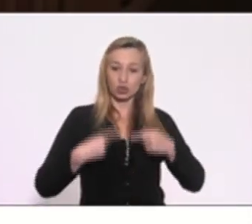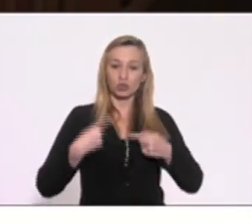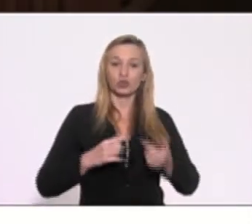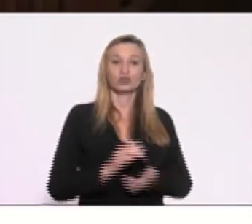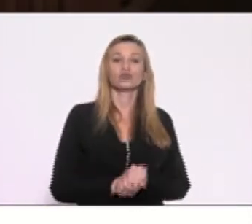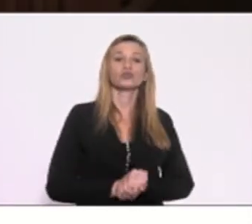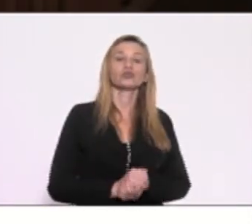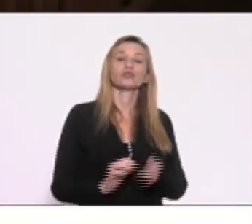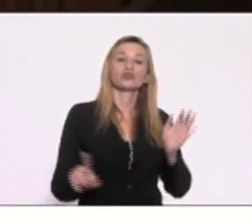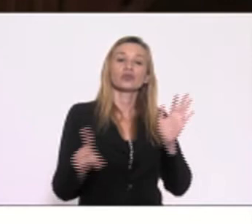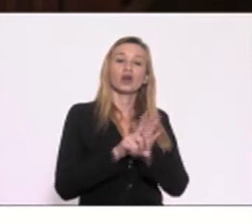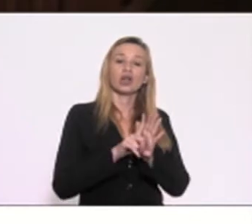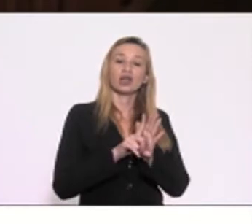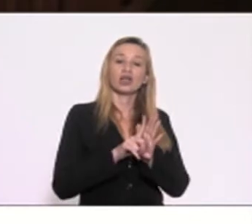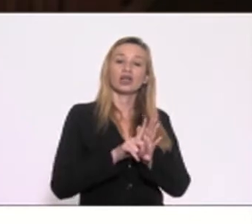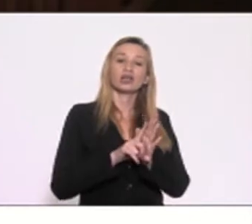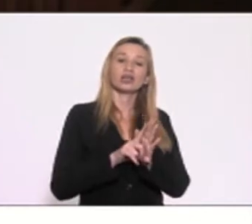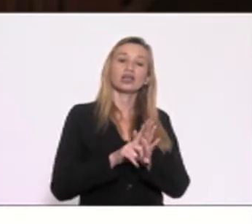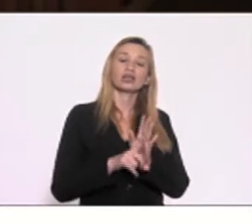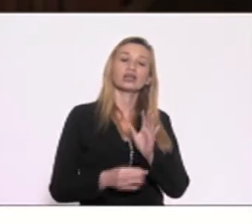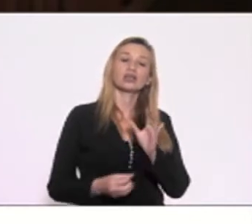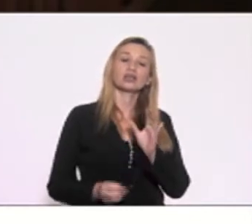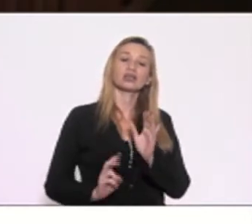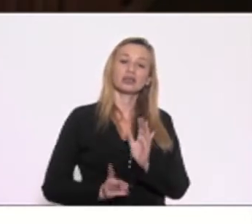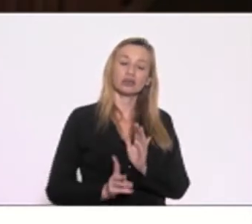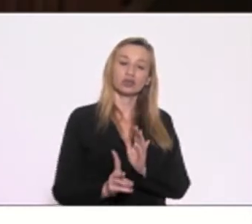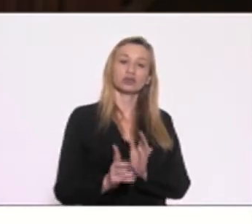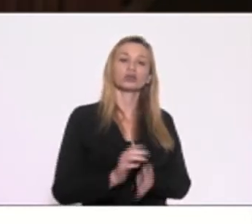transgridem a lei. Então me compete